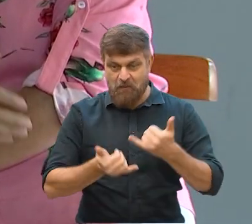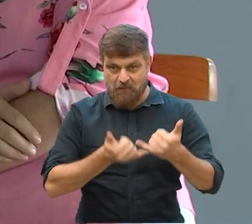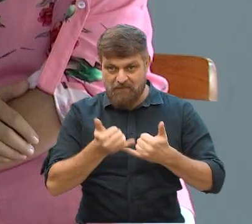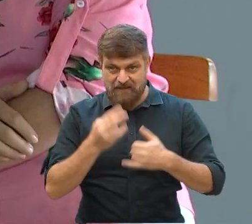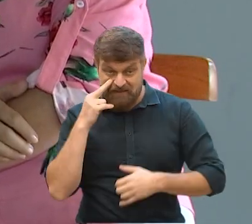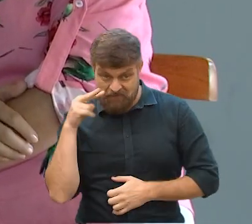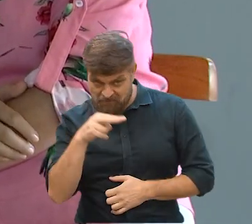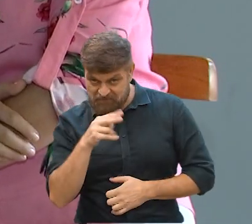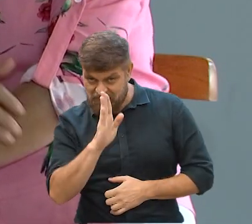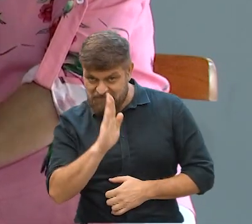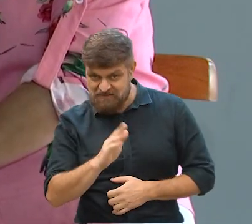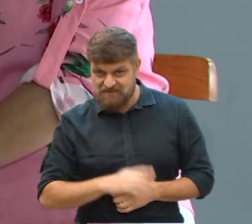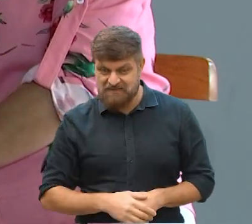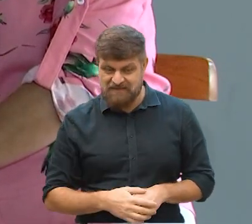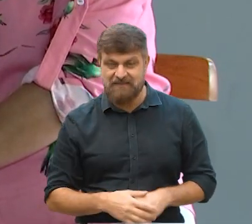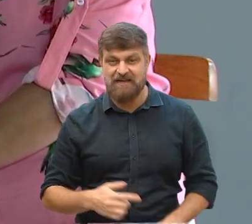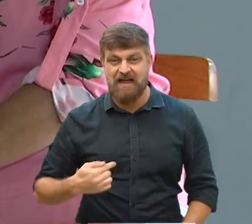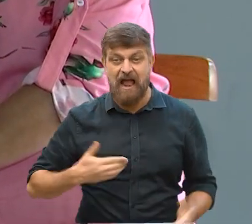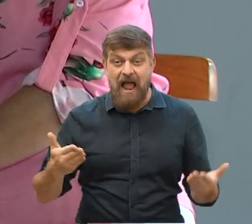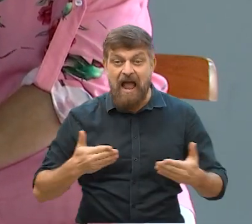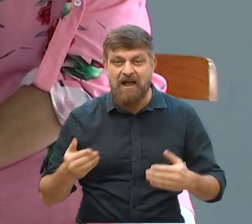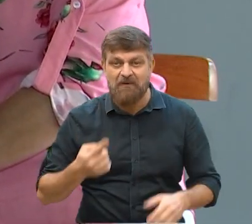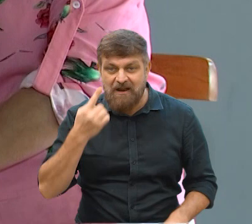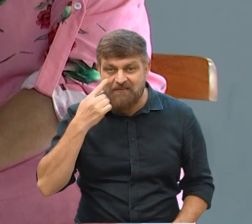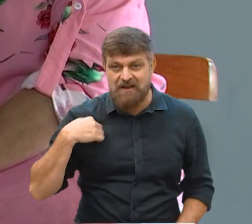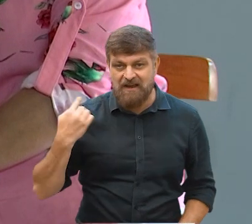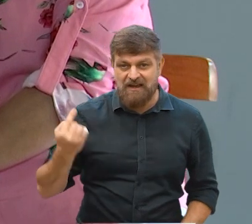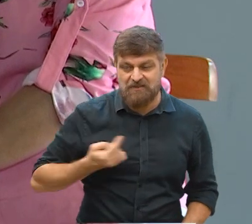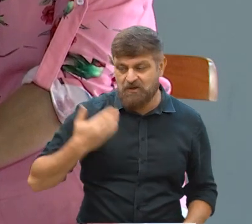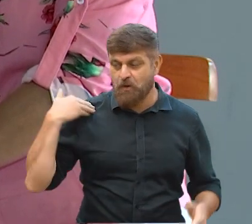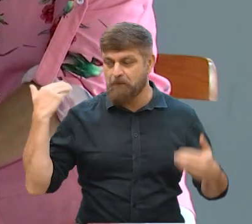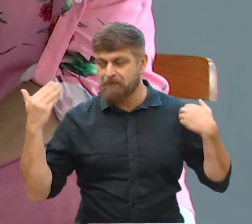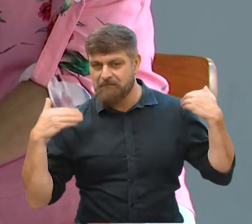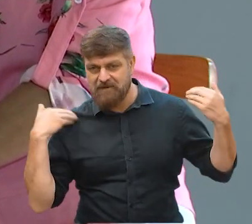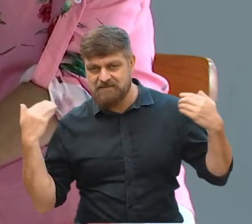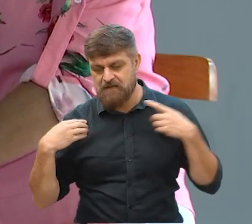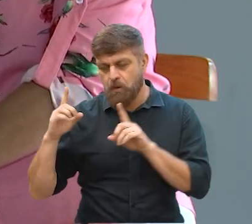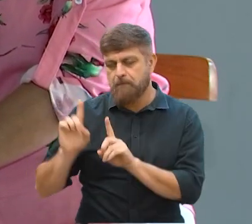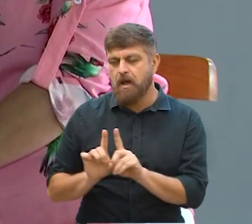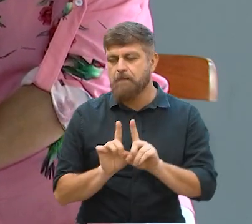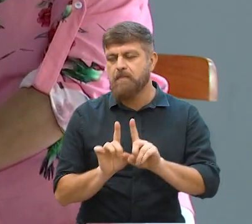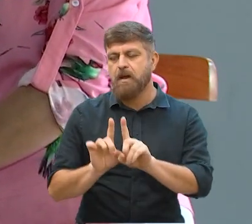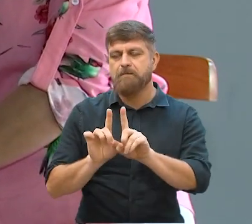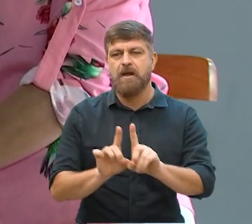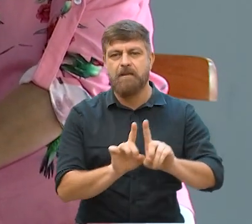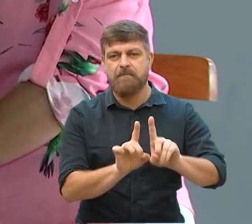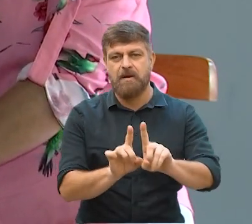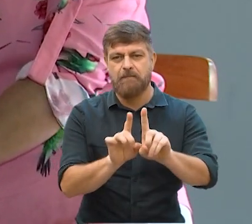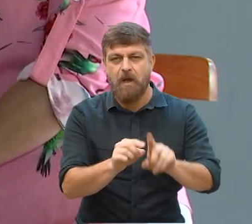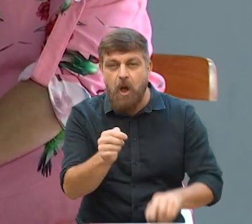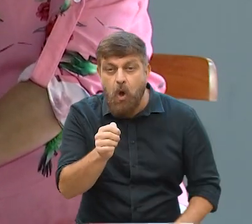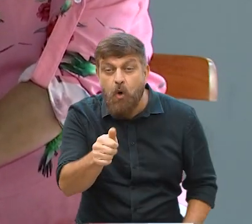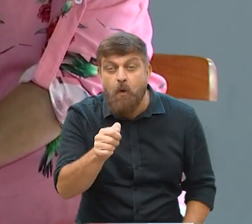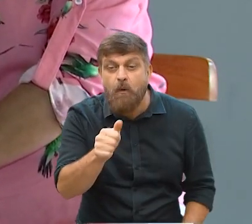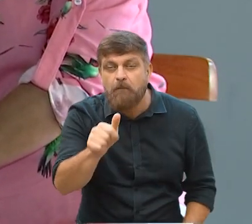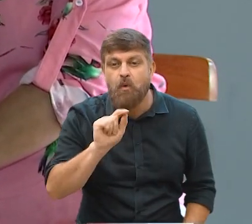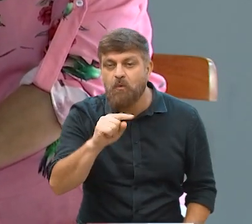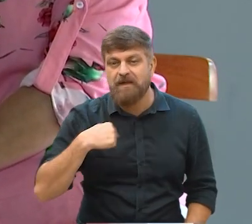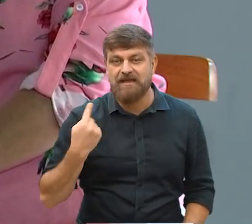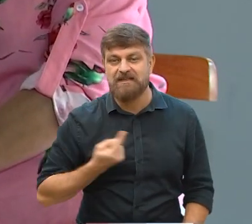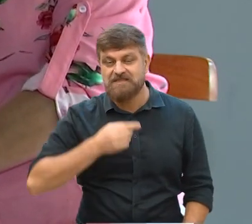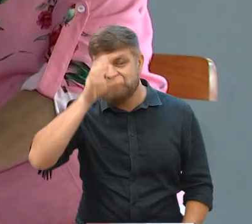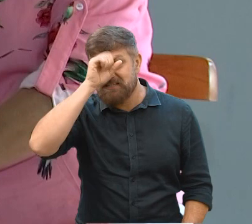viu algumas das imagens e agora você vai ver aí o nosso passeio mostrando um pouco do